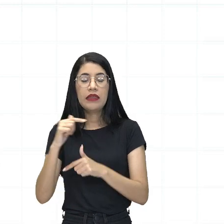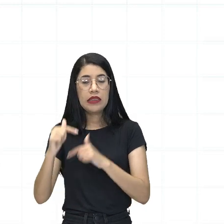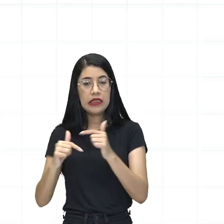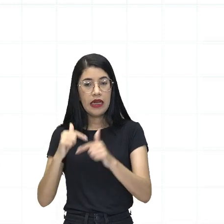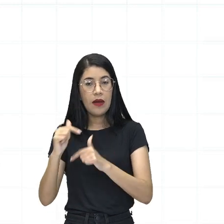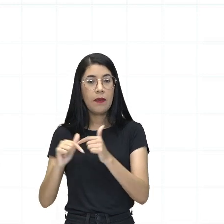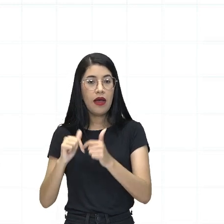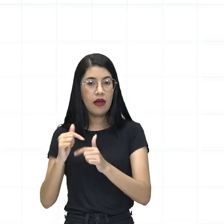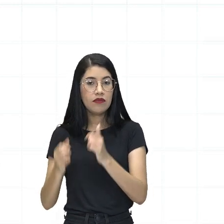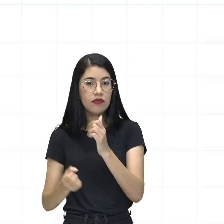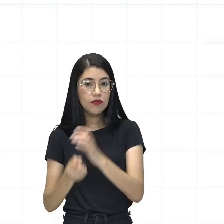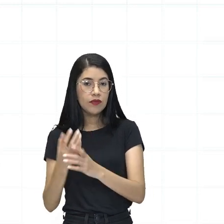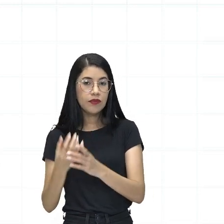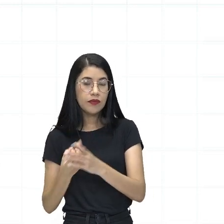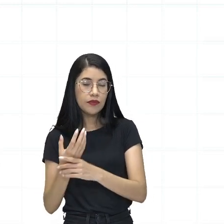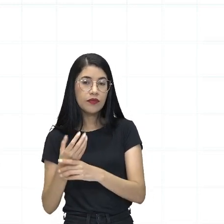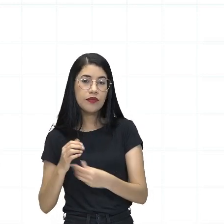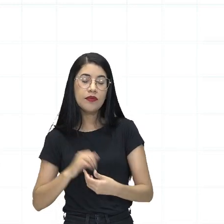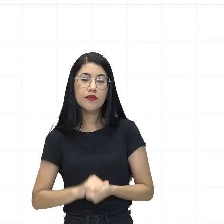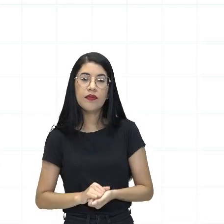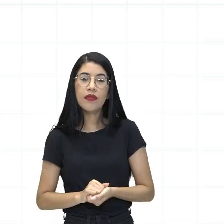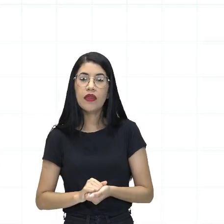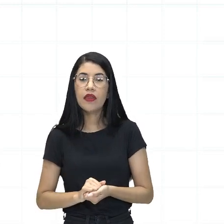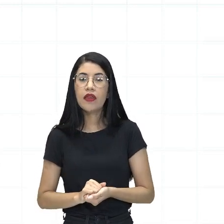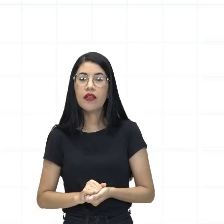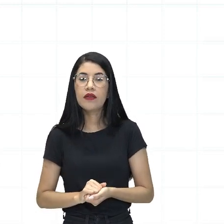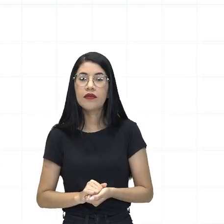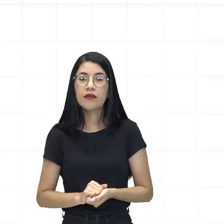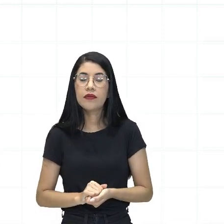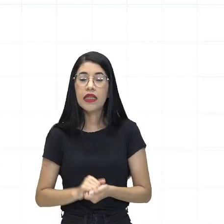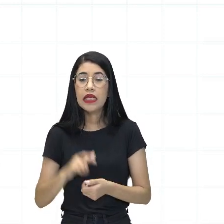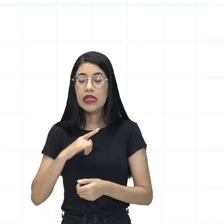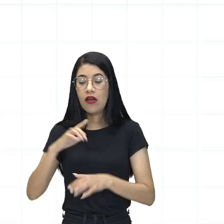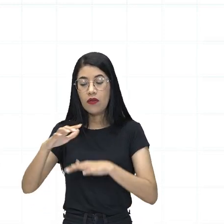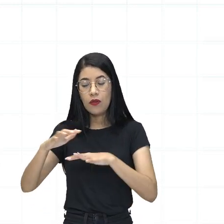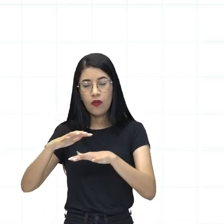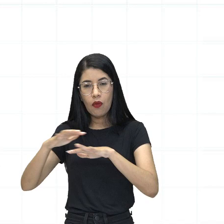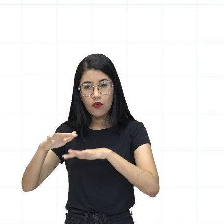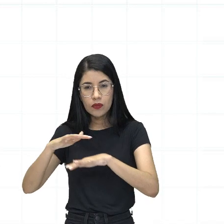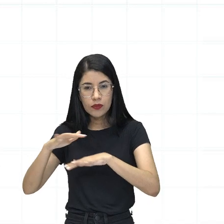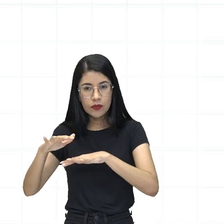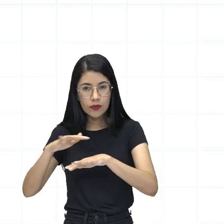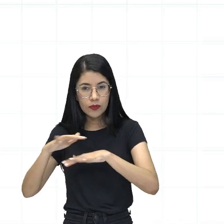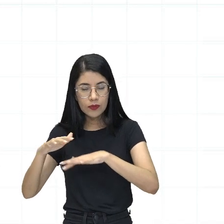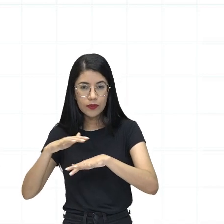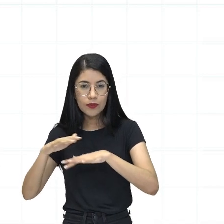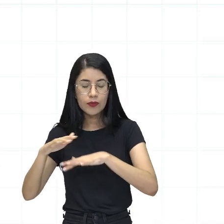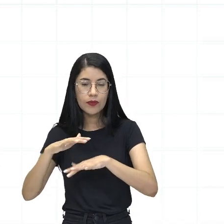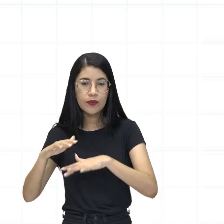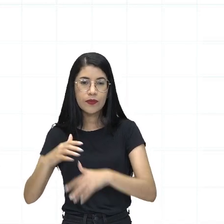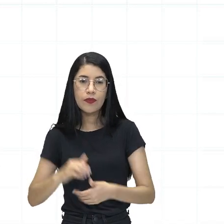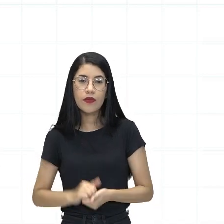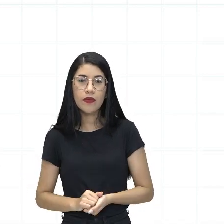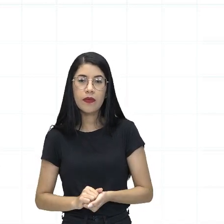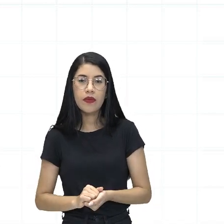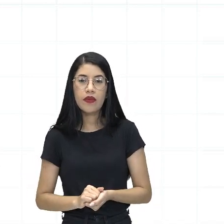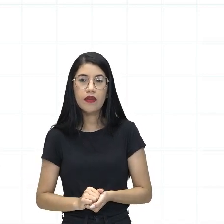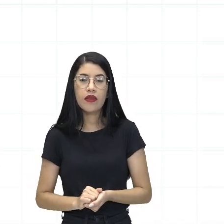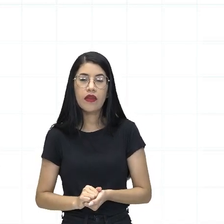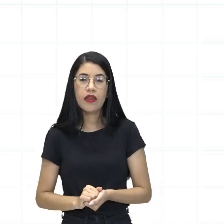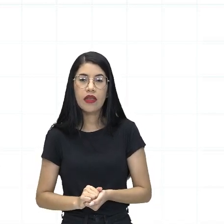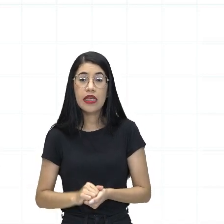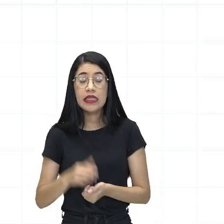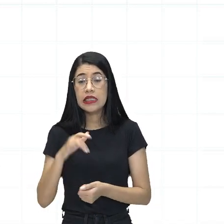que o trabalho é a execução de um movimento, seja qual for o equipamento. E a perda